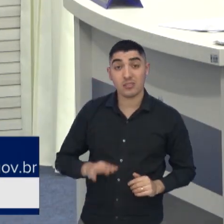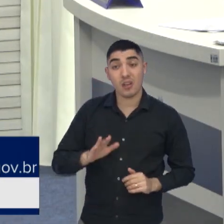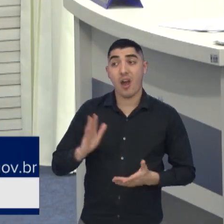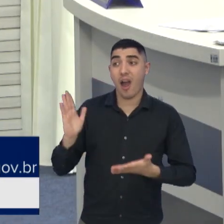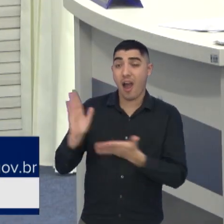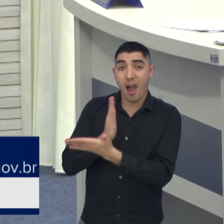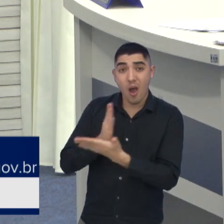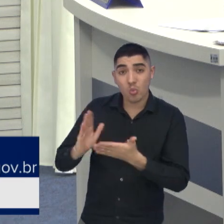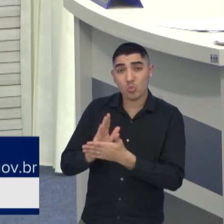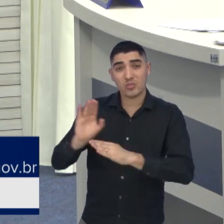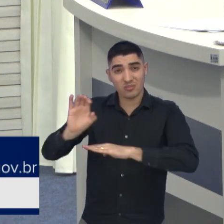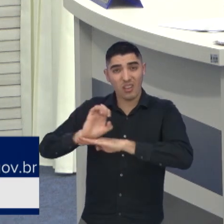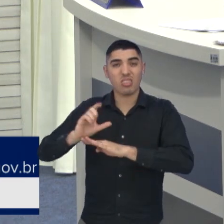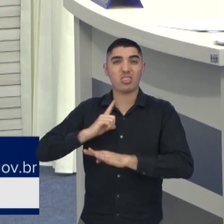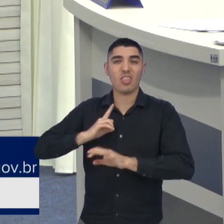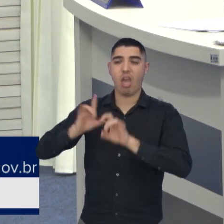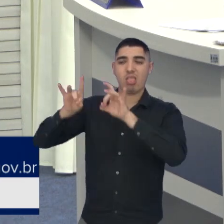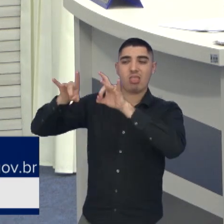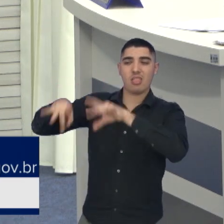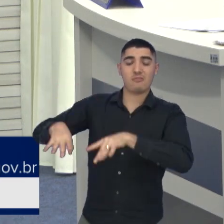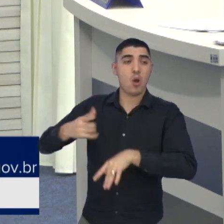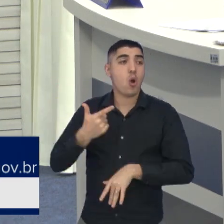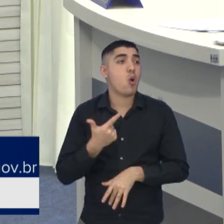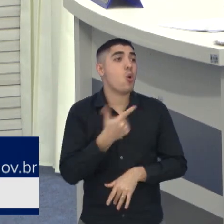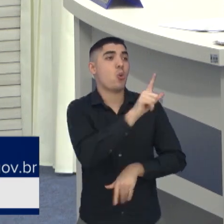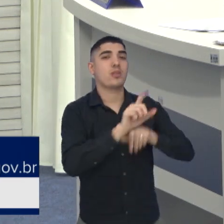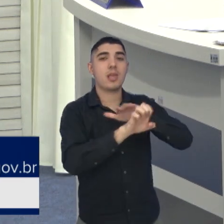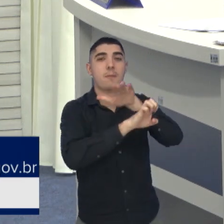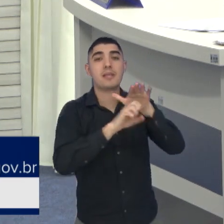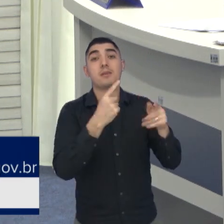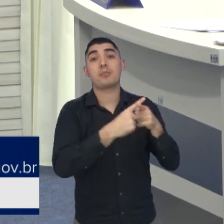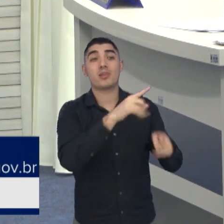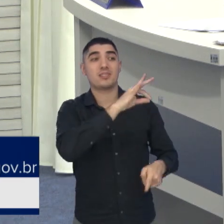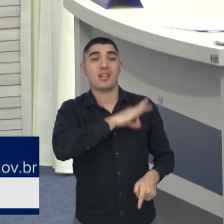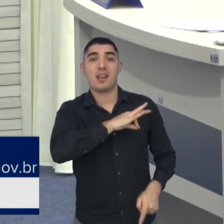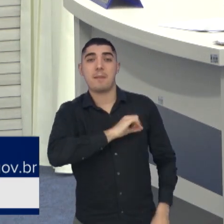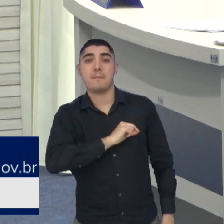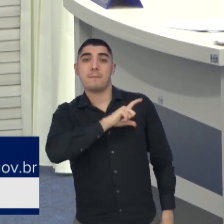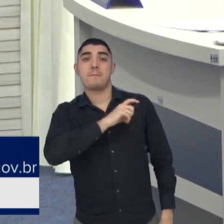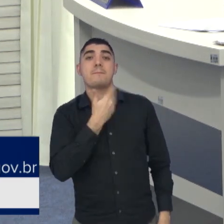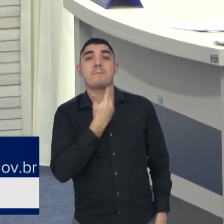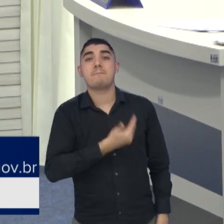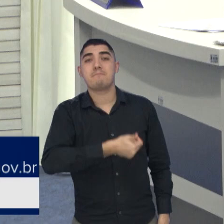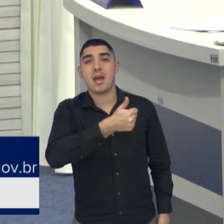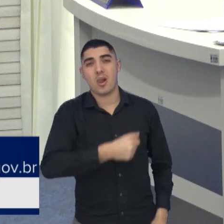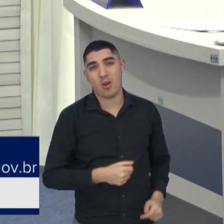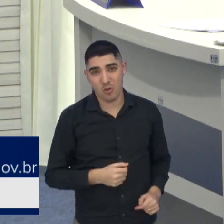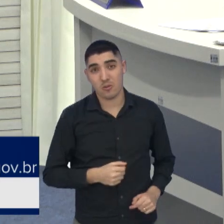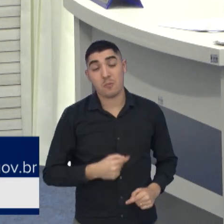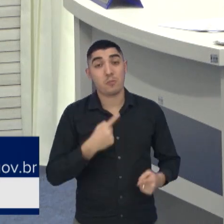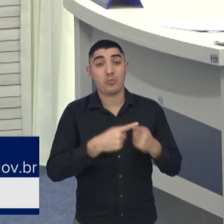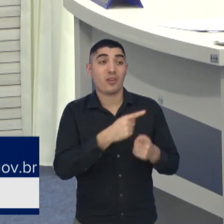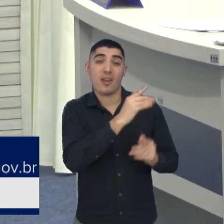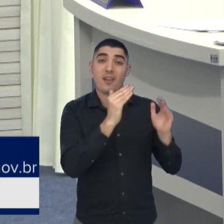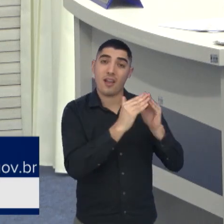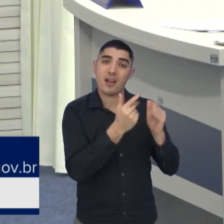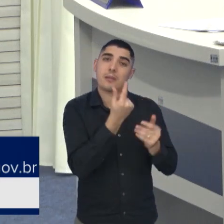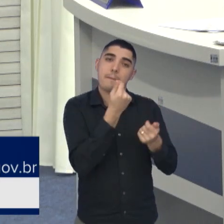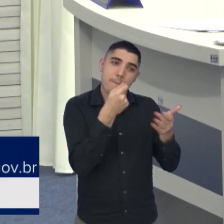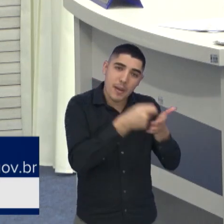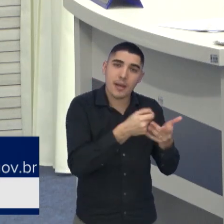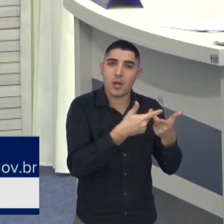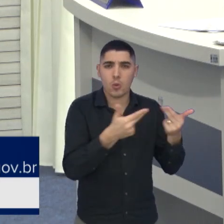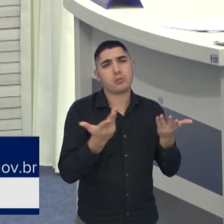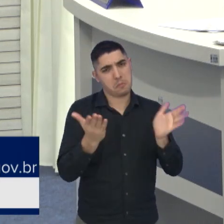alguns estagiários, né, porque é bom para ele, mas é muito melhor para casa. Então, senhor presidente, parabéns